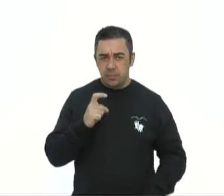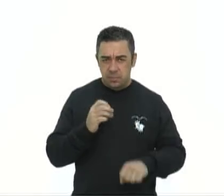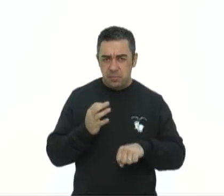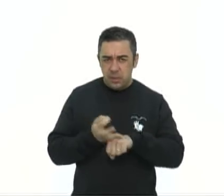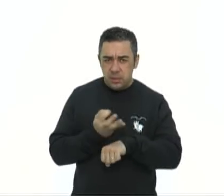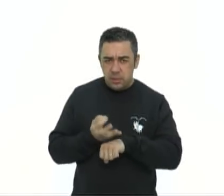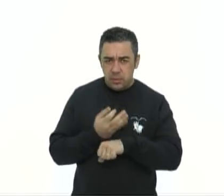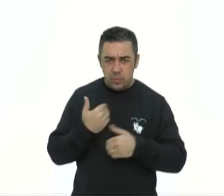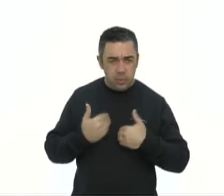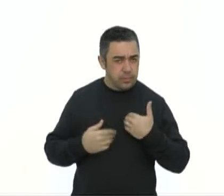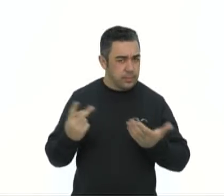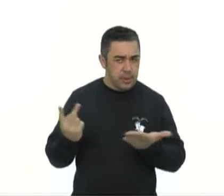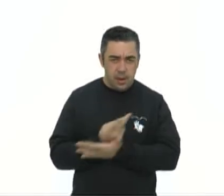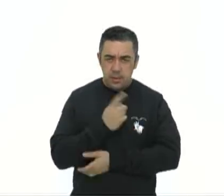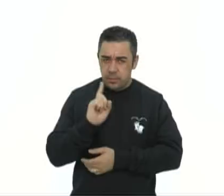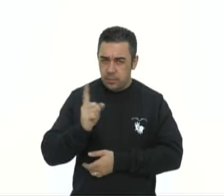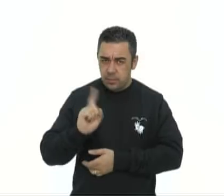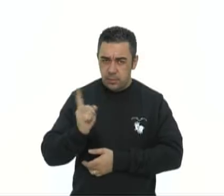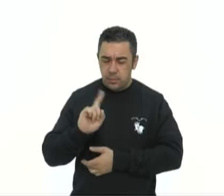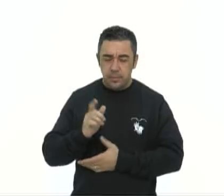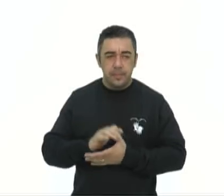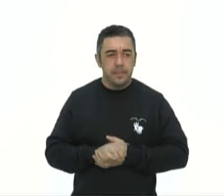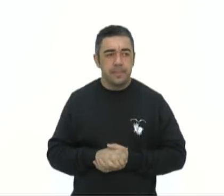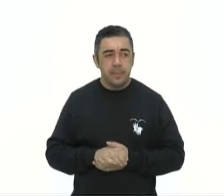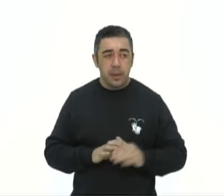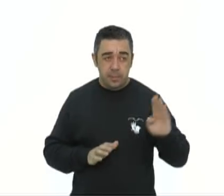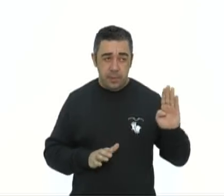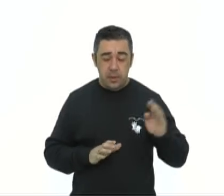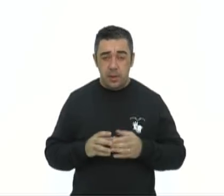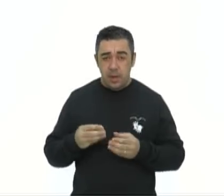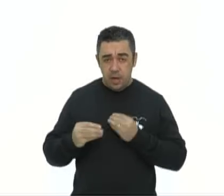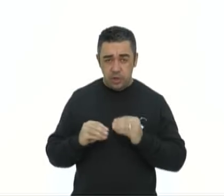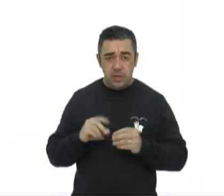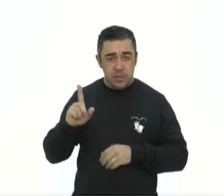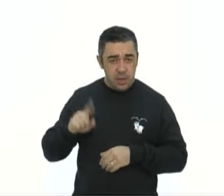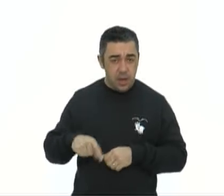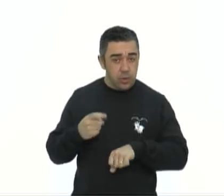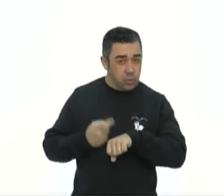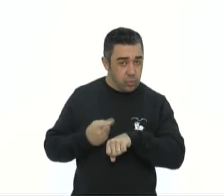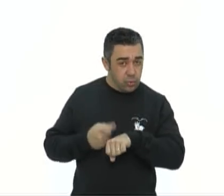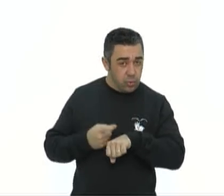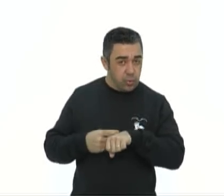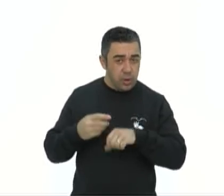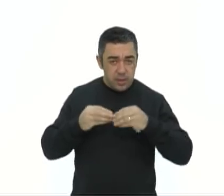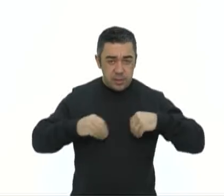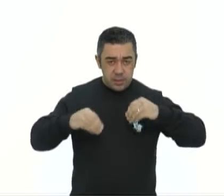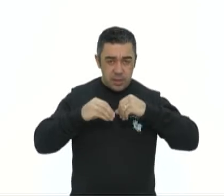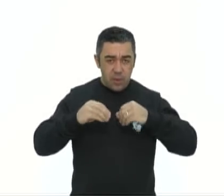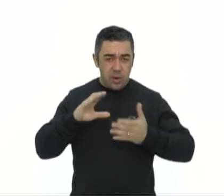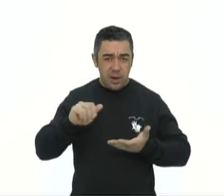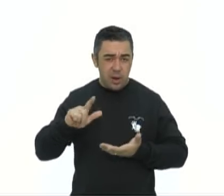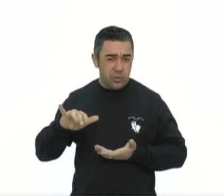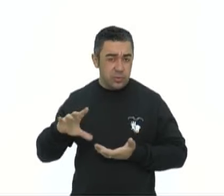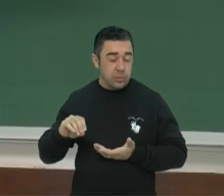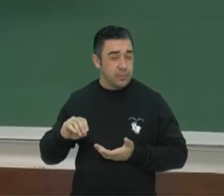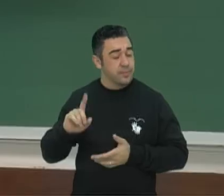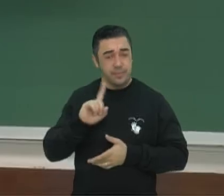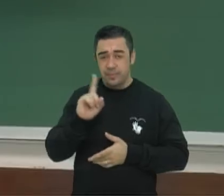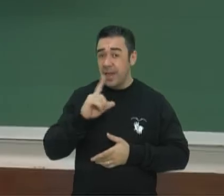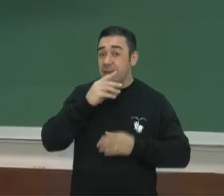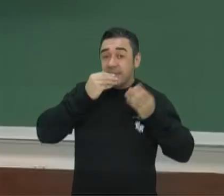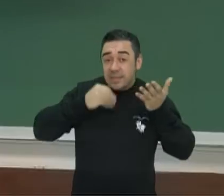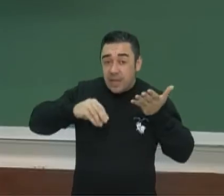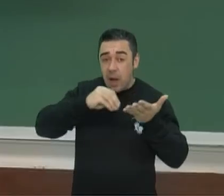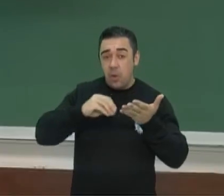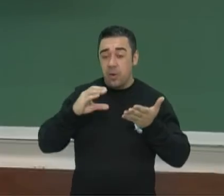corpo. Errado? Não é, tá? Letra B, a cartilagem é um tecido duro, rico em sais de cálcio. Quem é rico em sais de